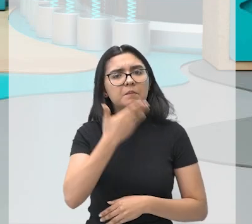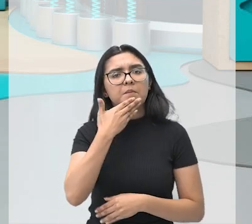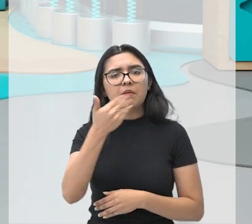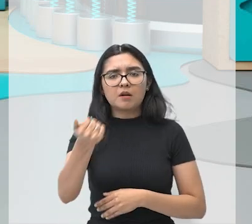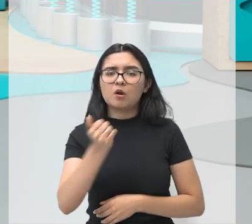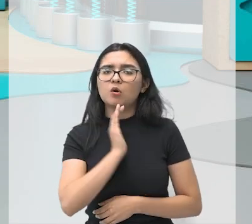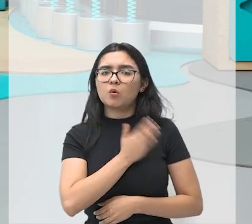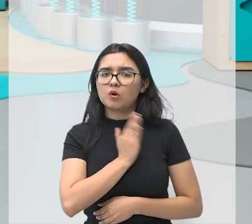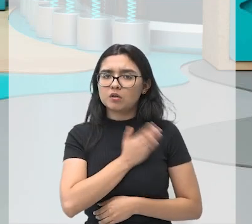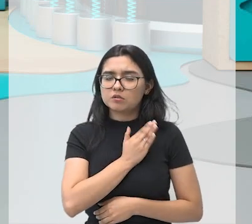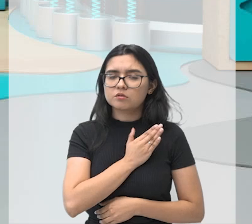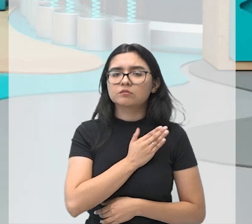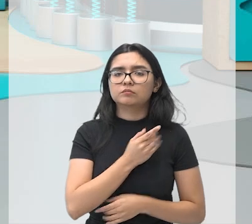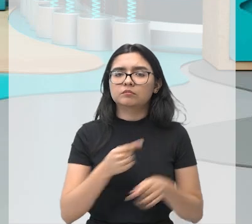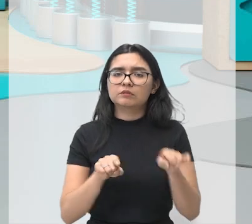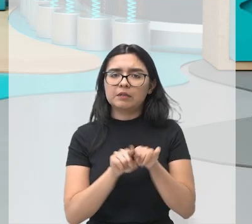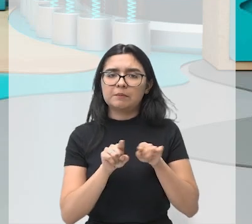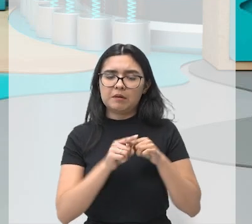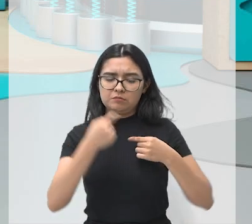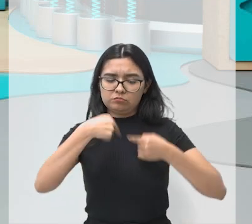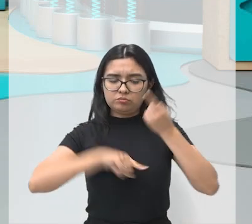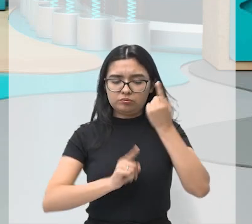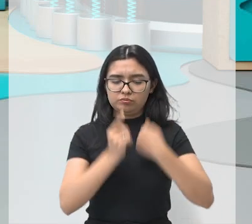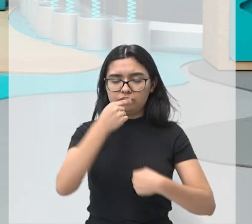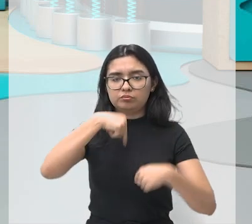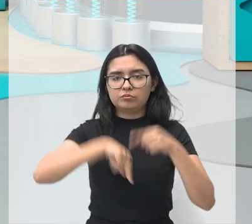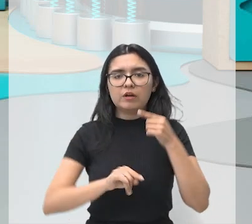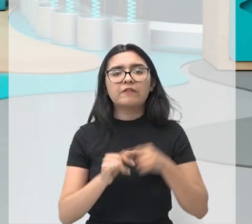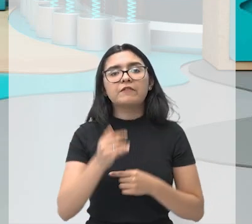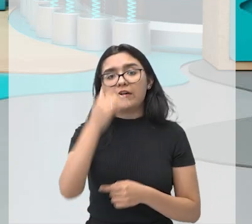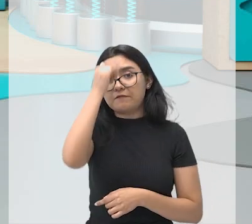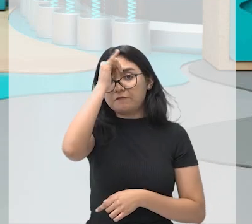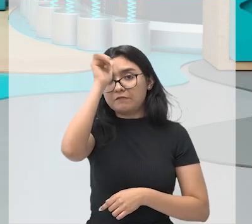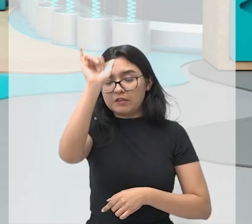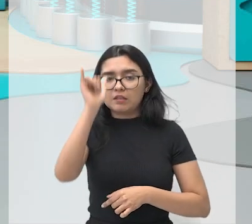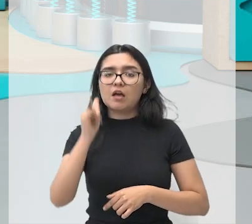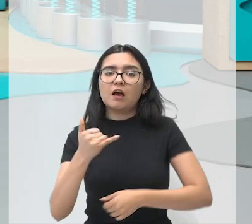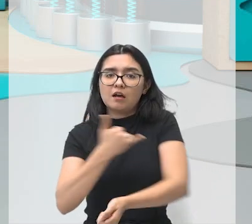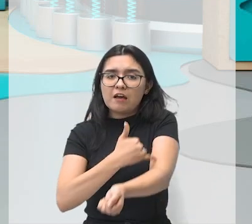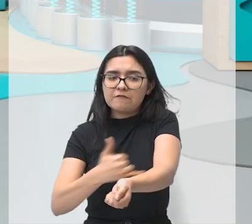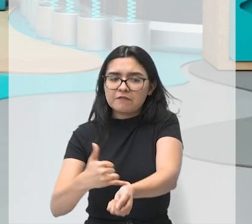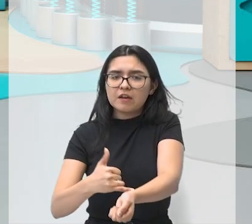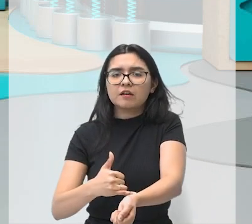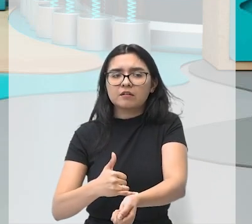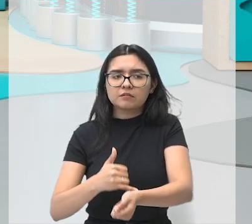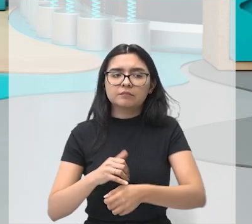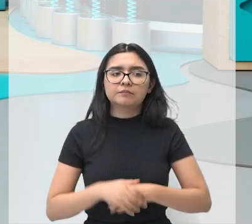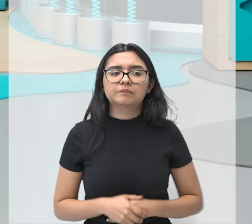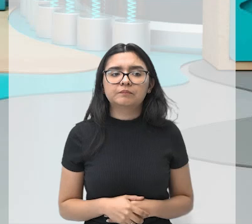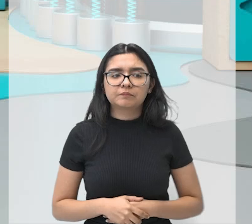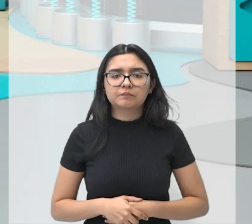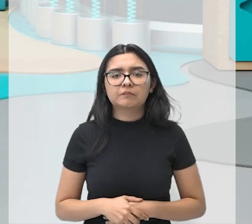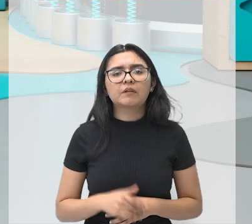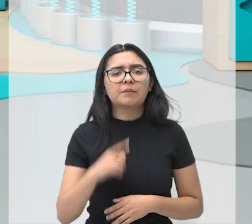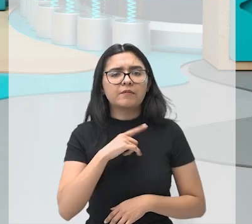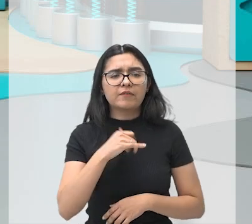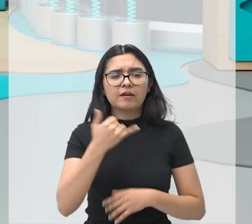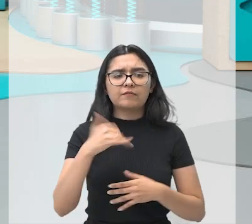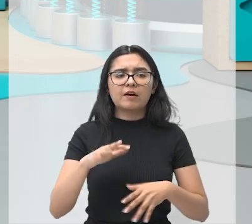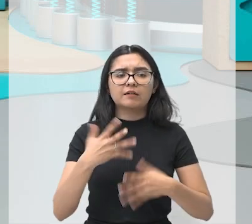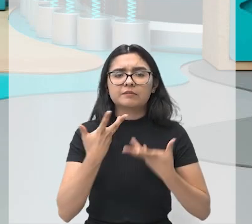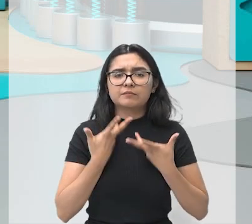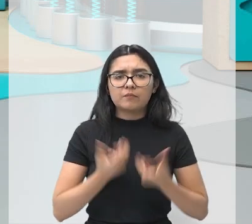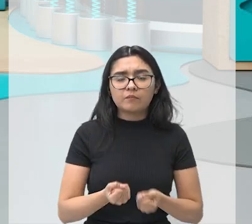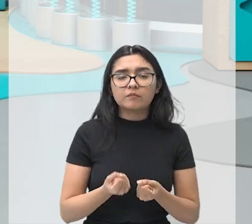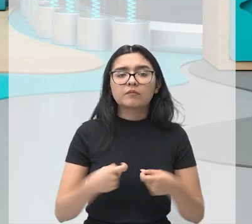do coração, no desentupimento aí vai evitar, né, o entupimento das veias, uma vez que vai consumir gordura e tudo